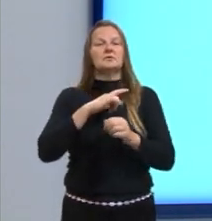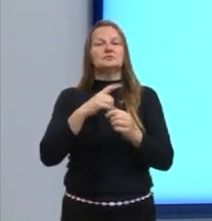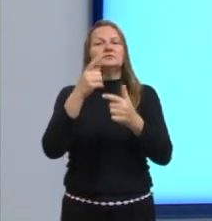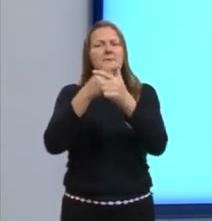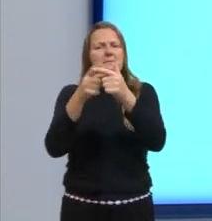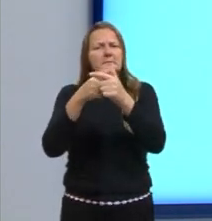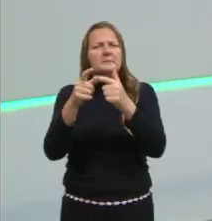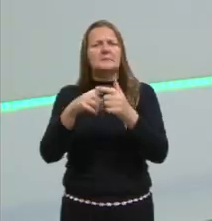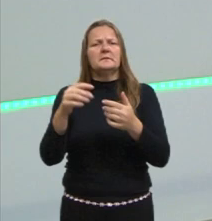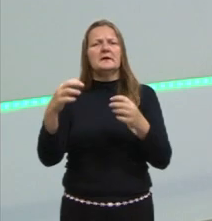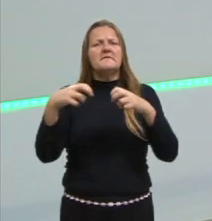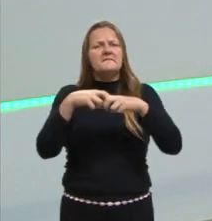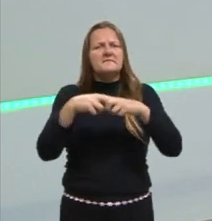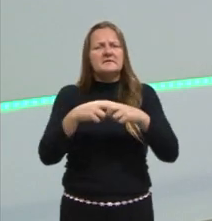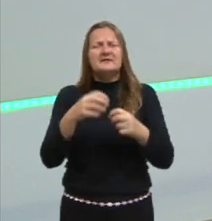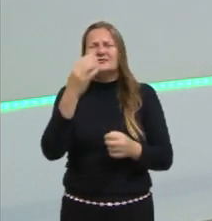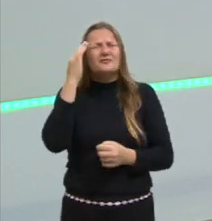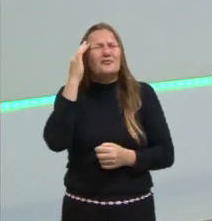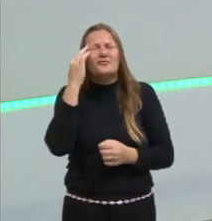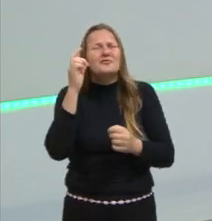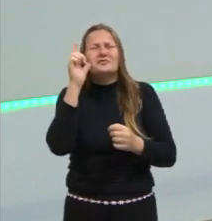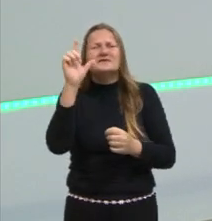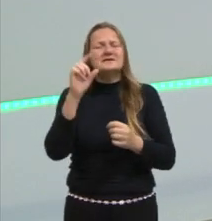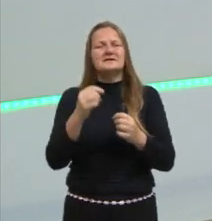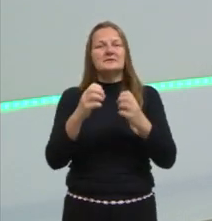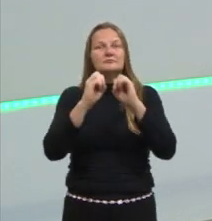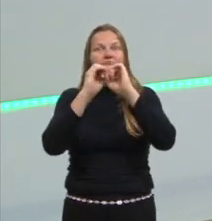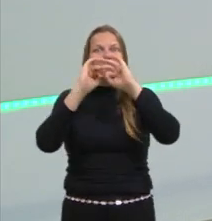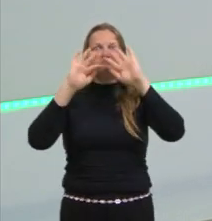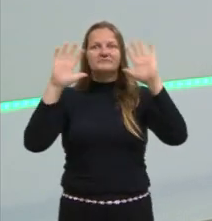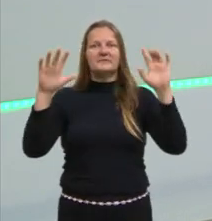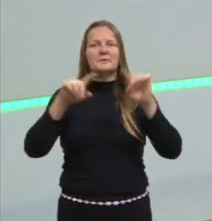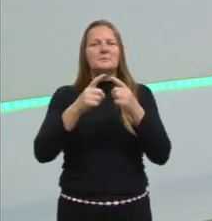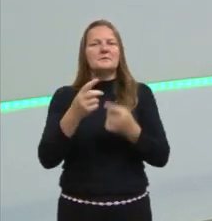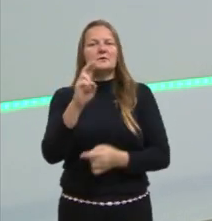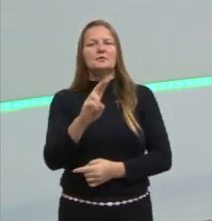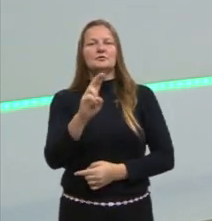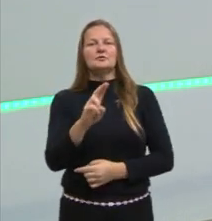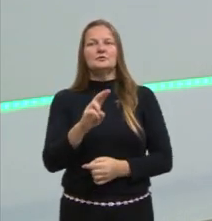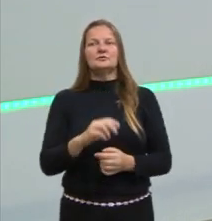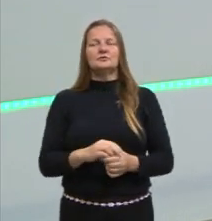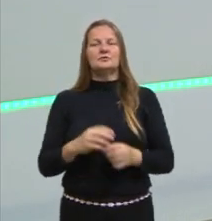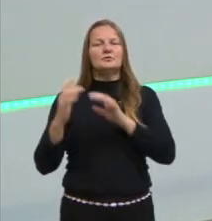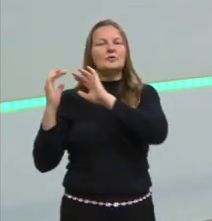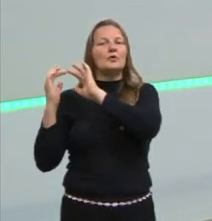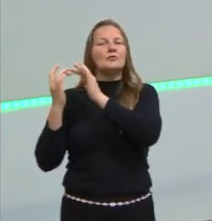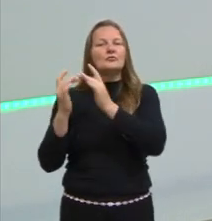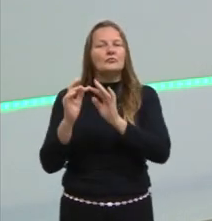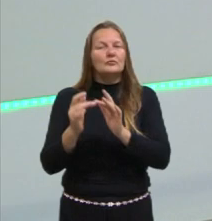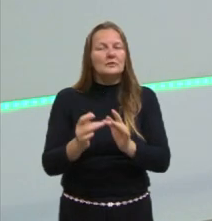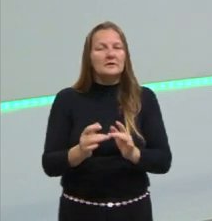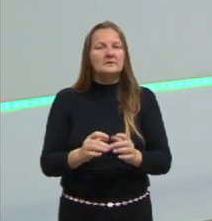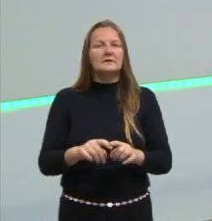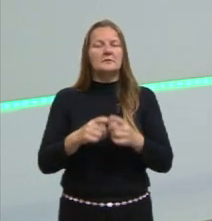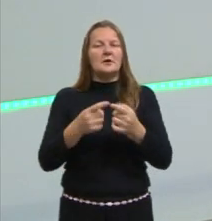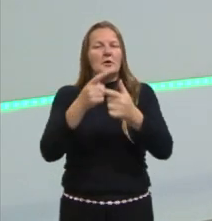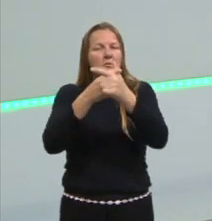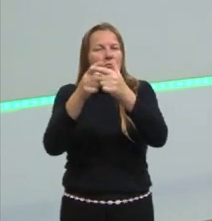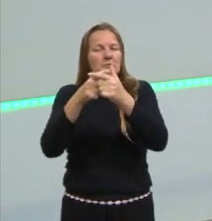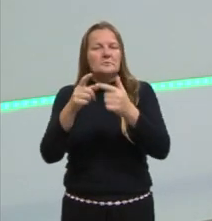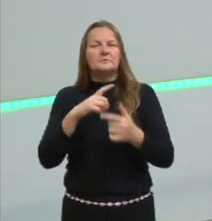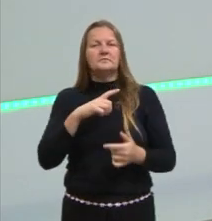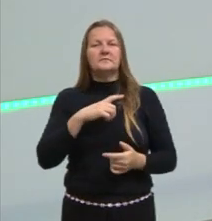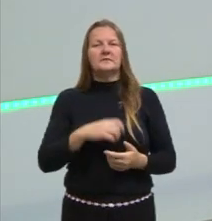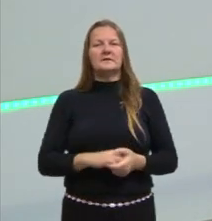problemas na física que a gente não conseguia resolver somente utilizando a física clássica né alguns problemas que tinha